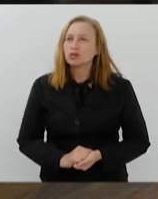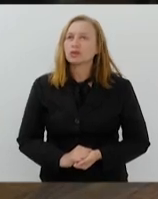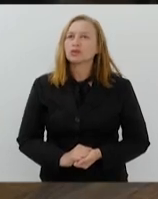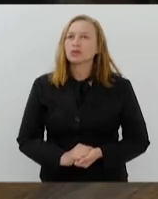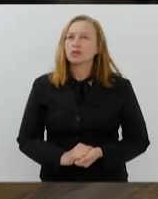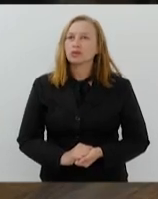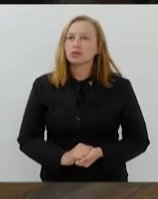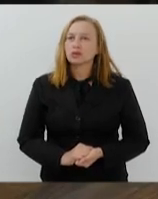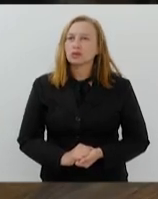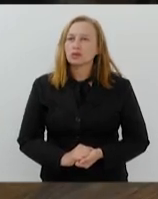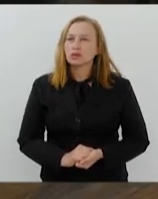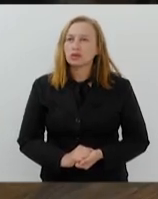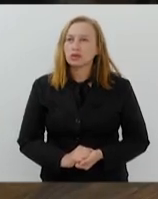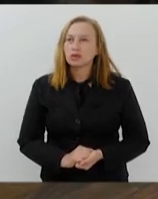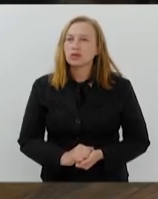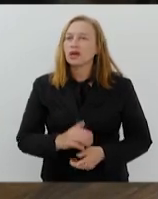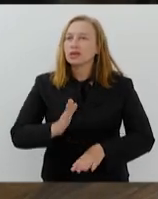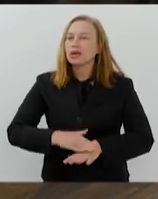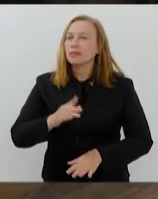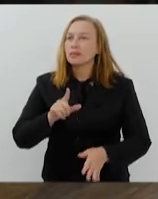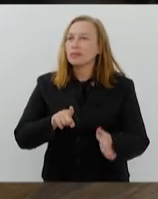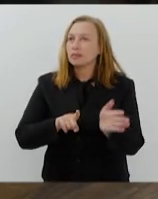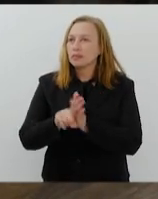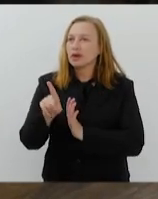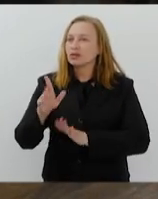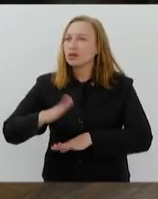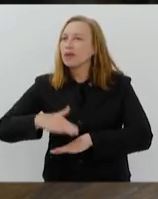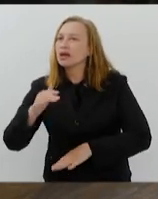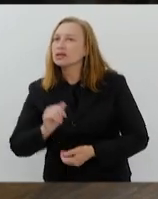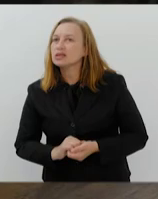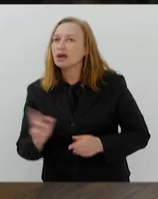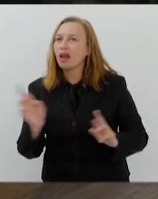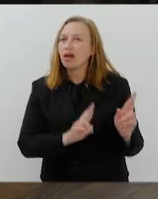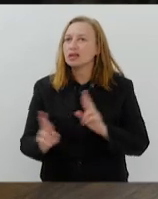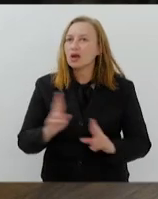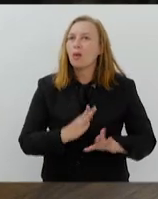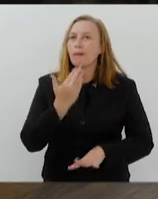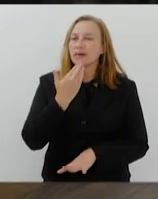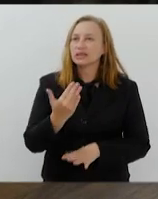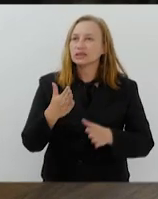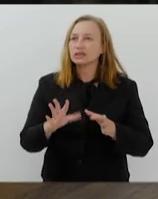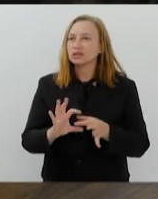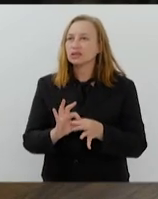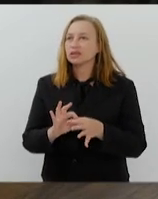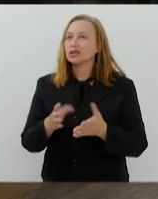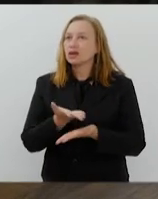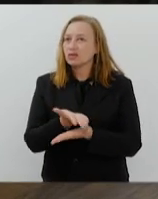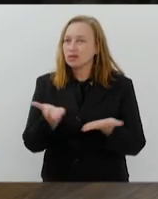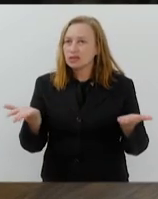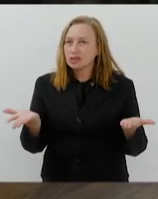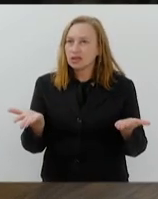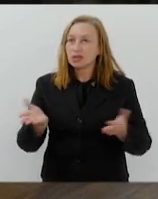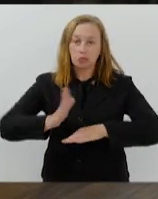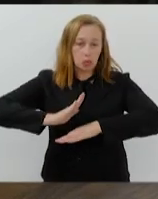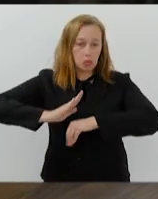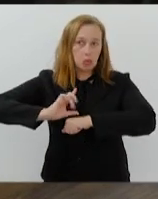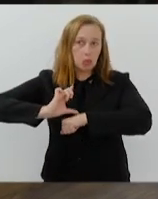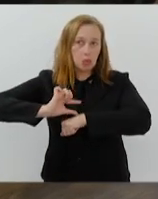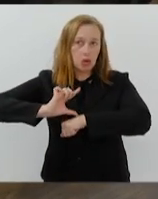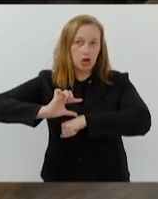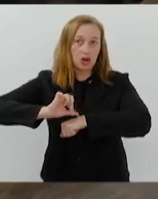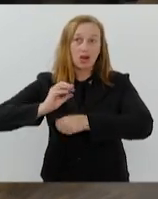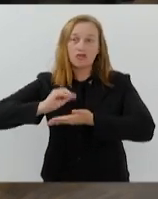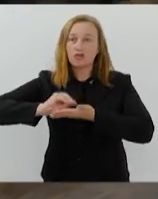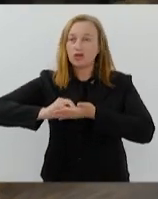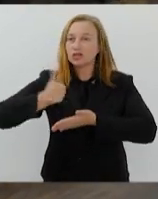Deputado PB tem mais alguma pergunta fazer tem tem uma pergunta para fazer sim em relação só pedir a vossas excelências objetivo Presidente faltam 10